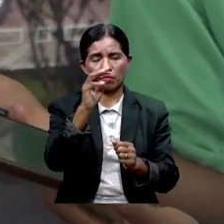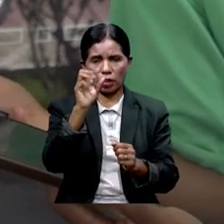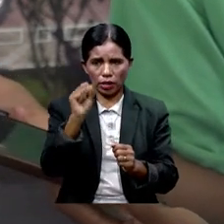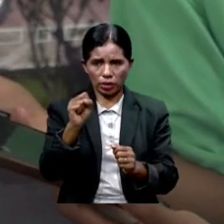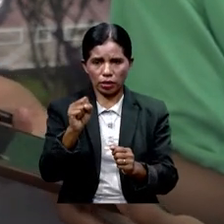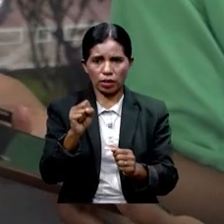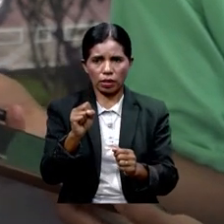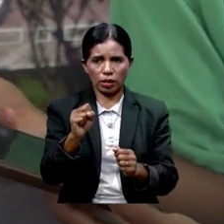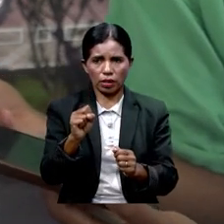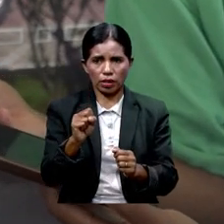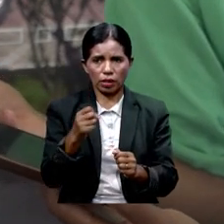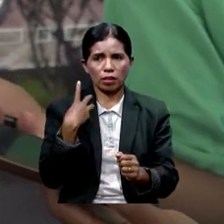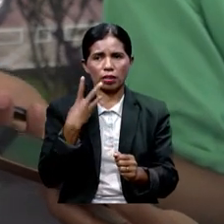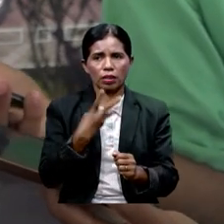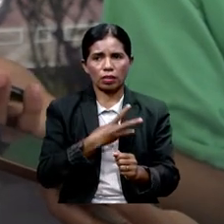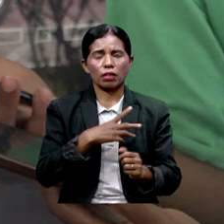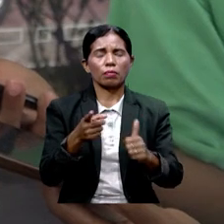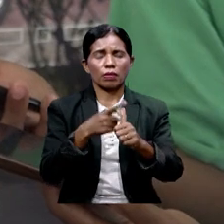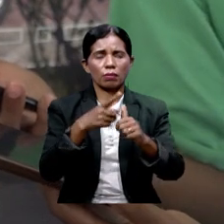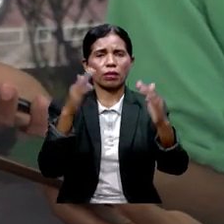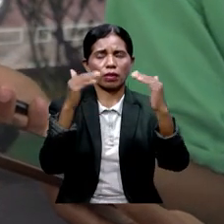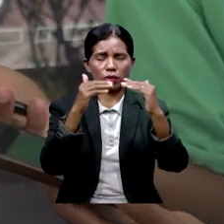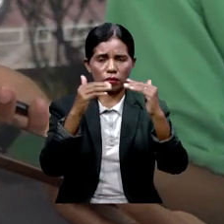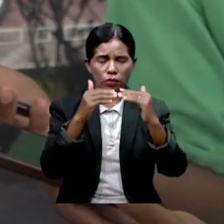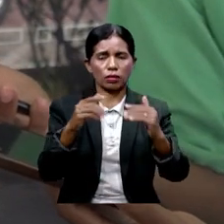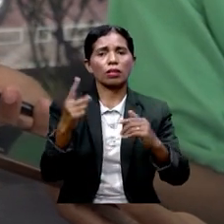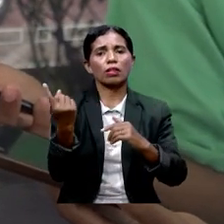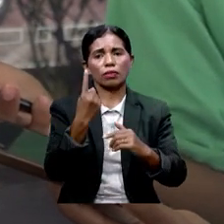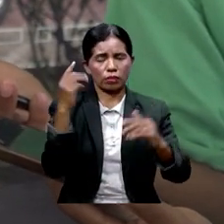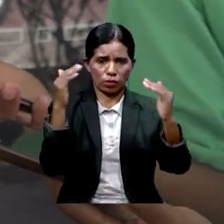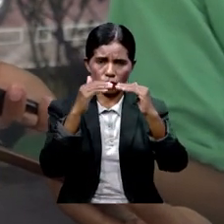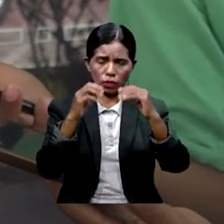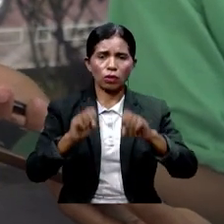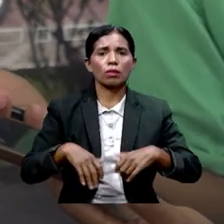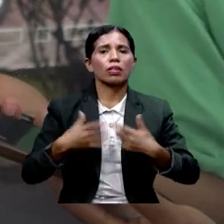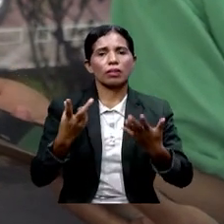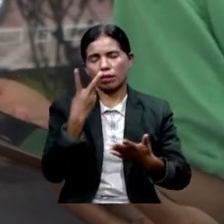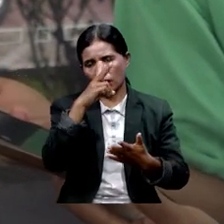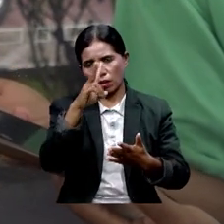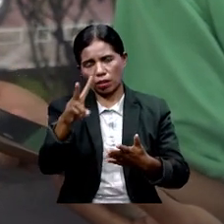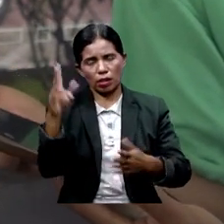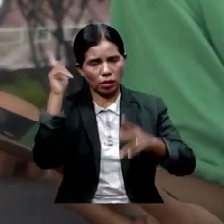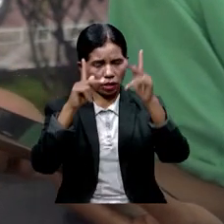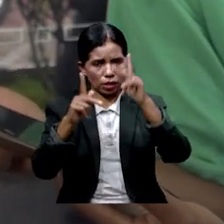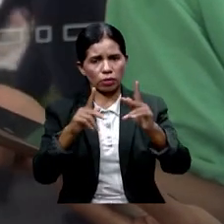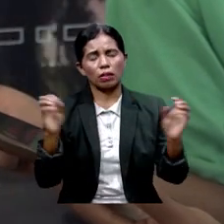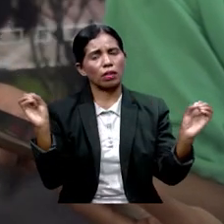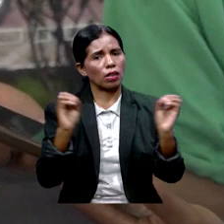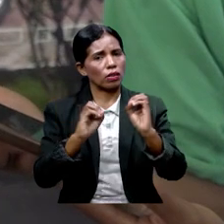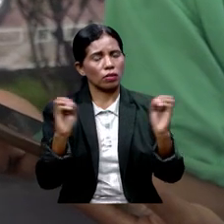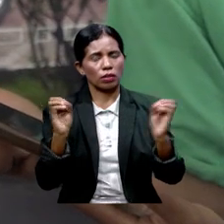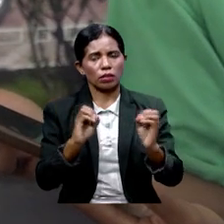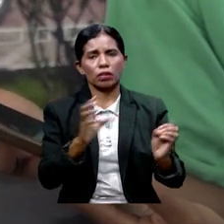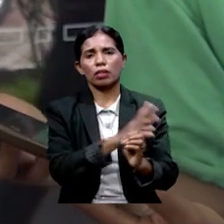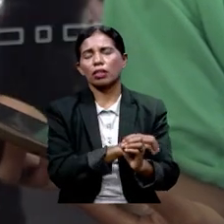primeiro etape encontro se encontro bebê atu insa ita hareba caso lausdet mal nutrisan